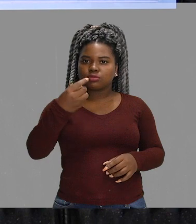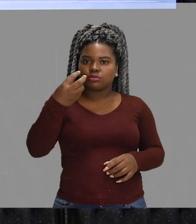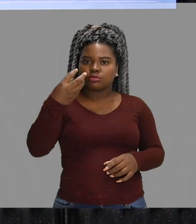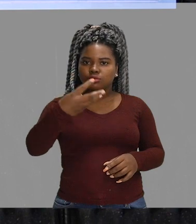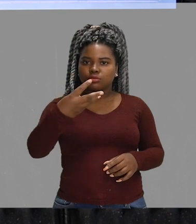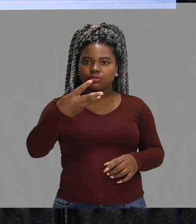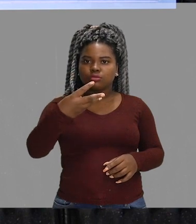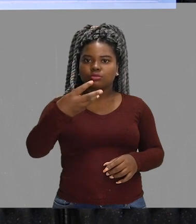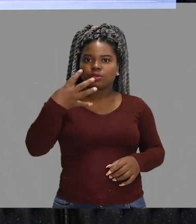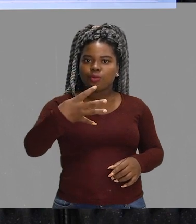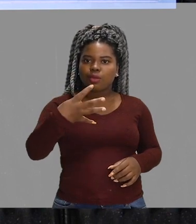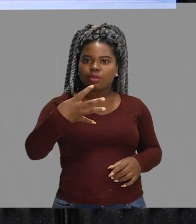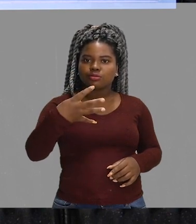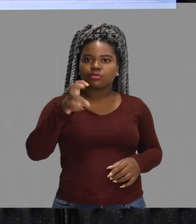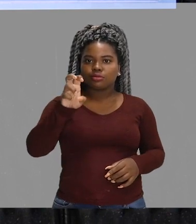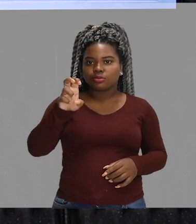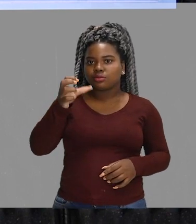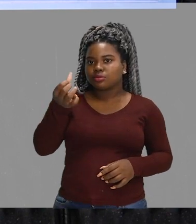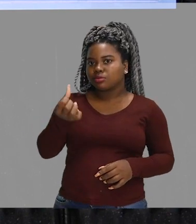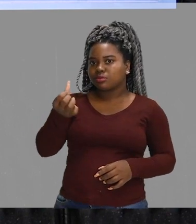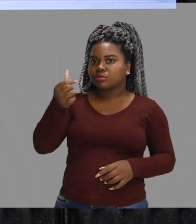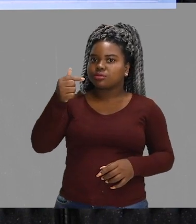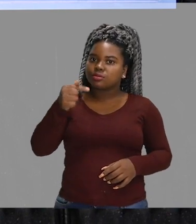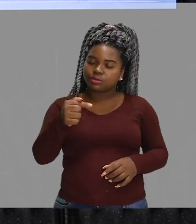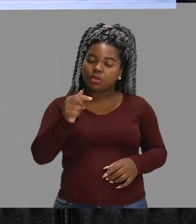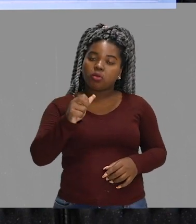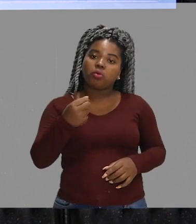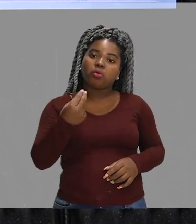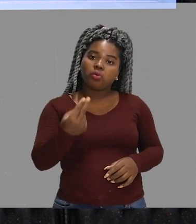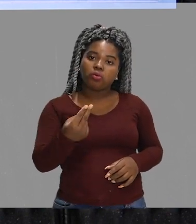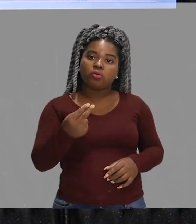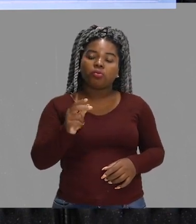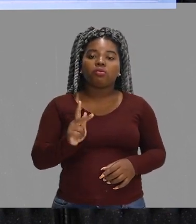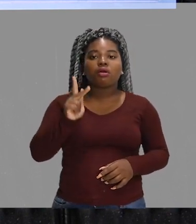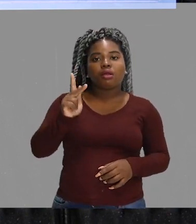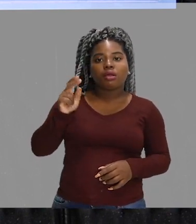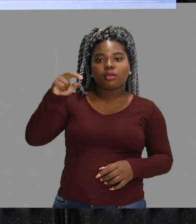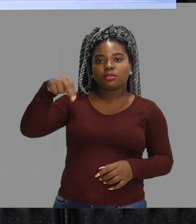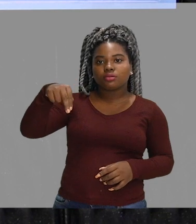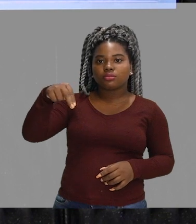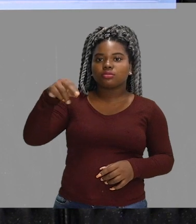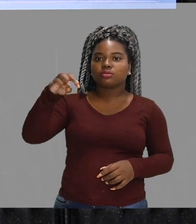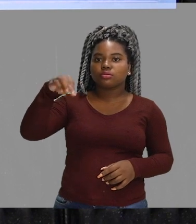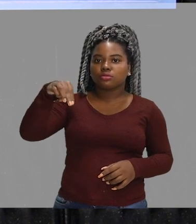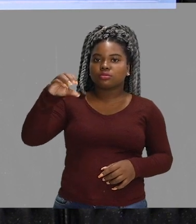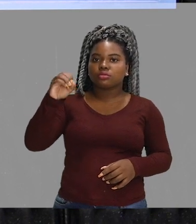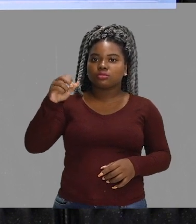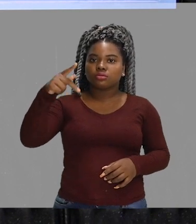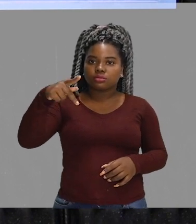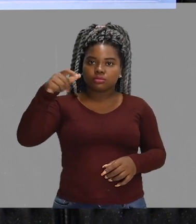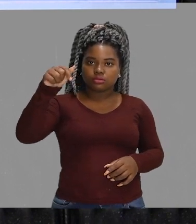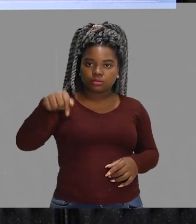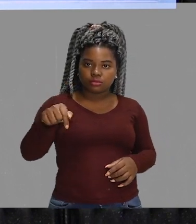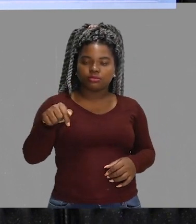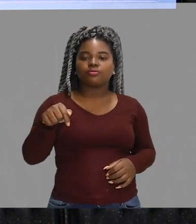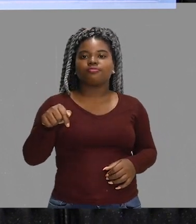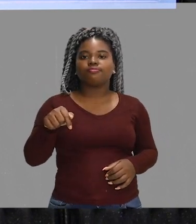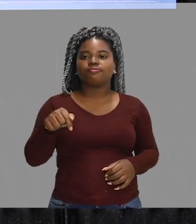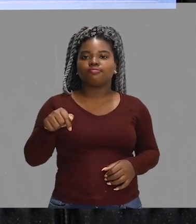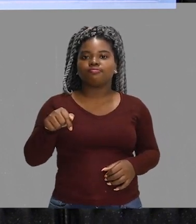7. Ou camadas K, L, M, N, O, P e Q. Também, entre um nível e outro,